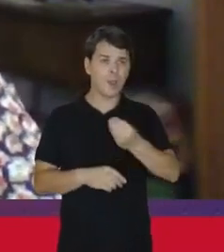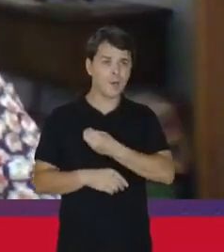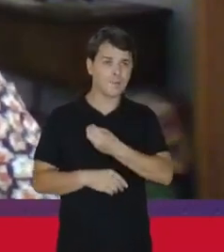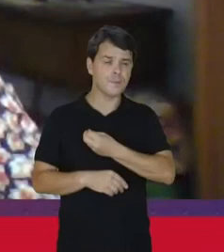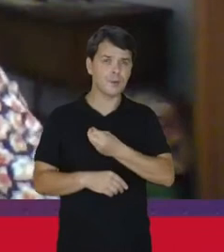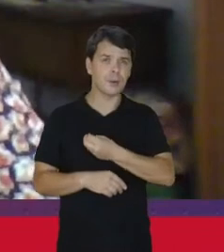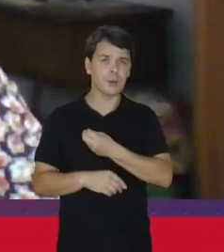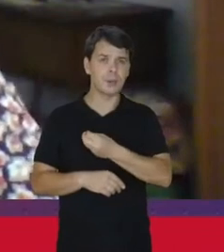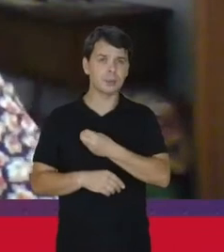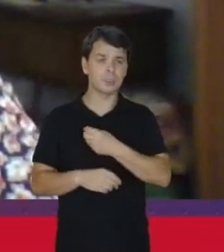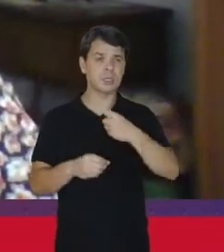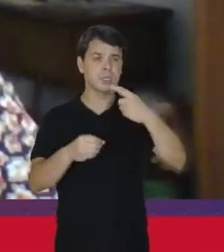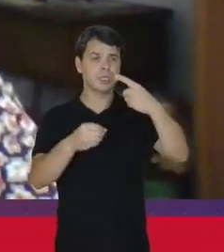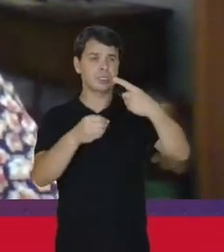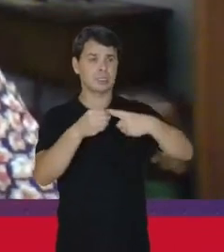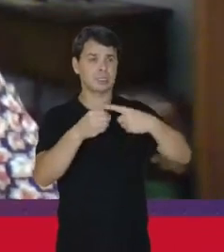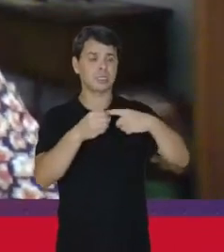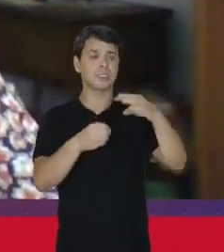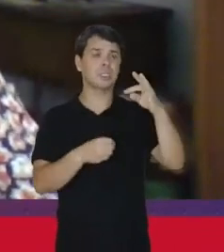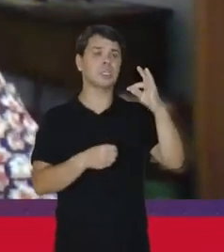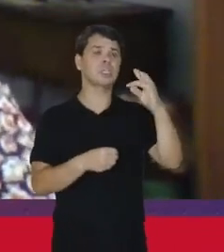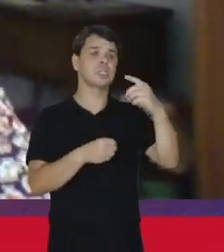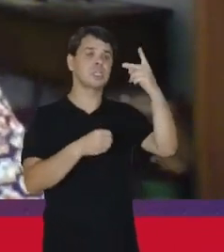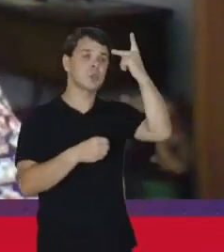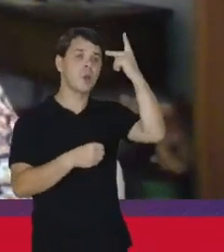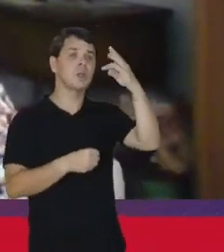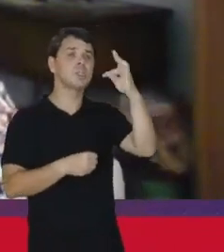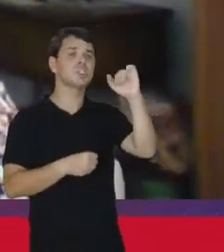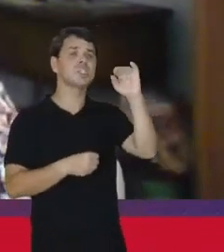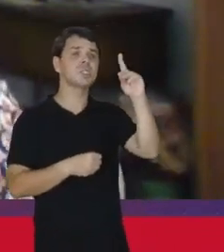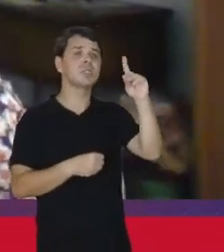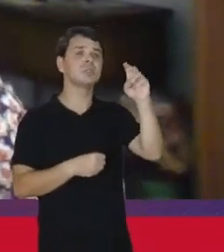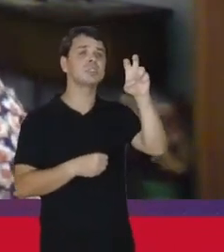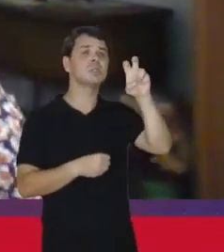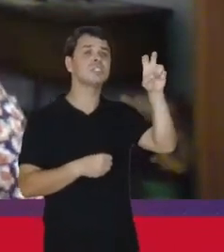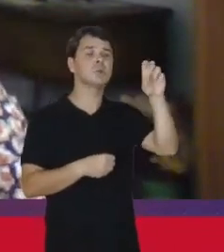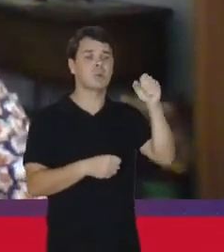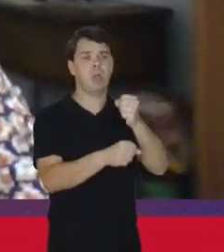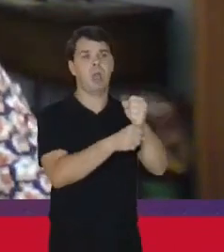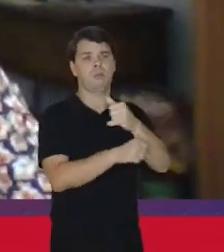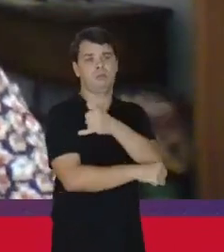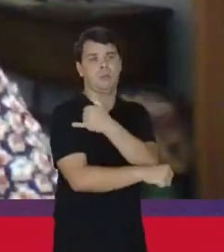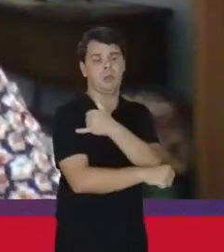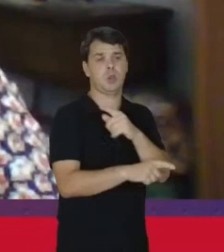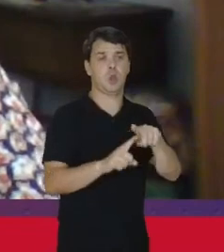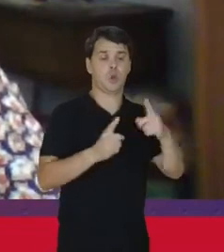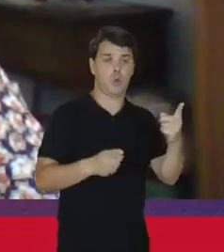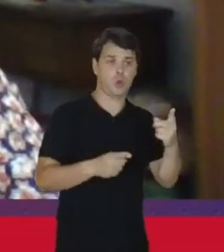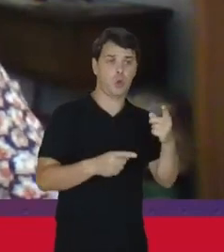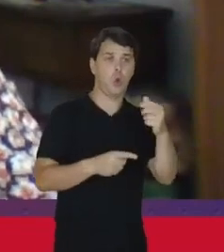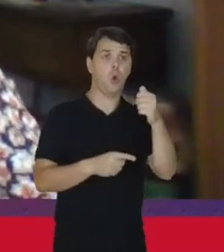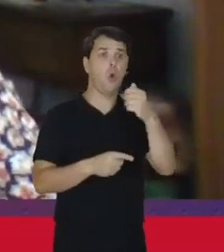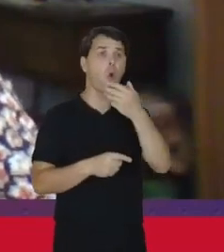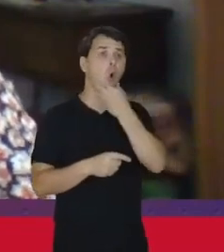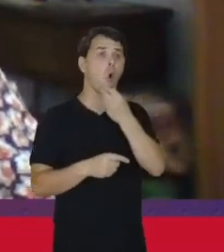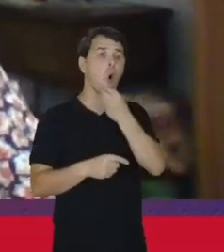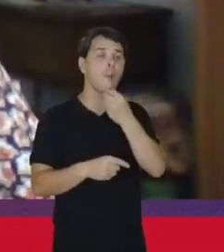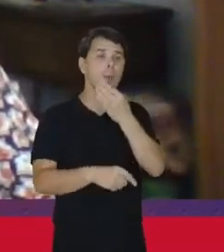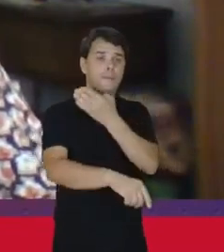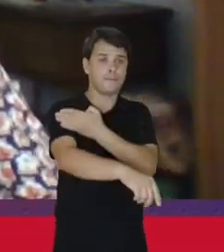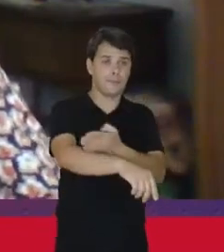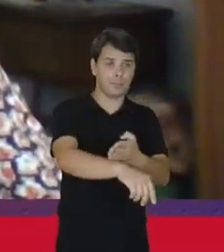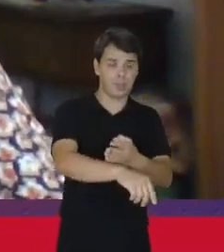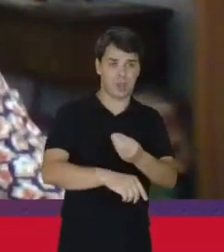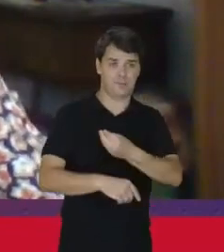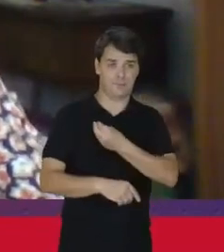vida toda na cidade de Tiradentes é de 55 anos de idade, enquanto que de um homem branco que viveu a